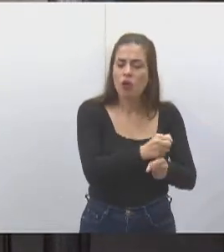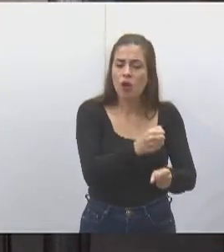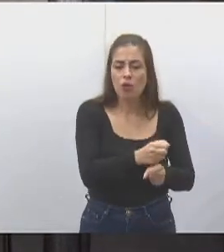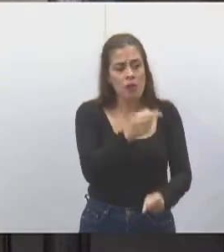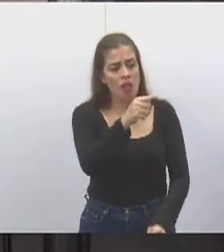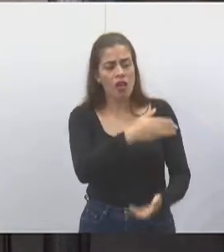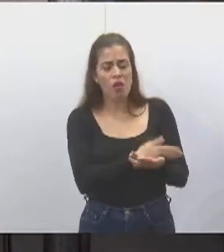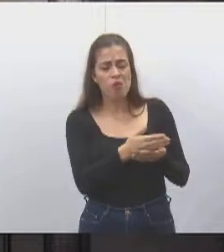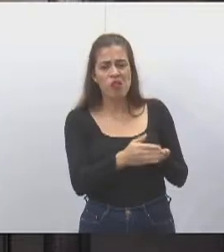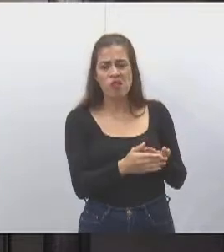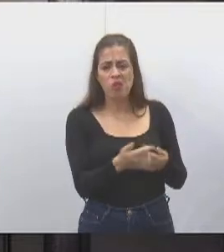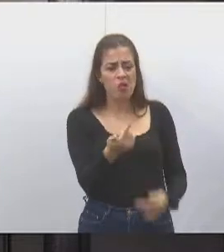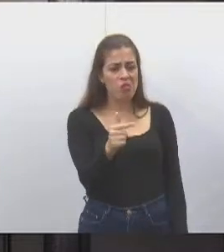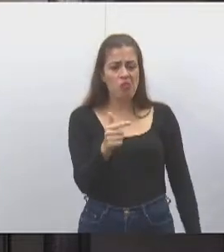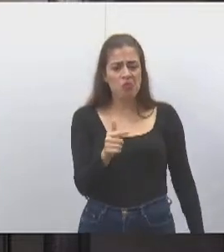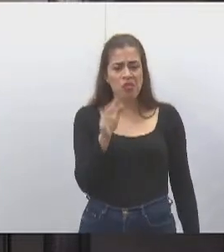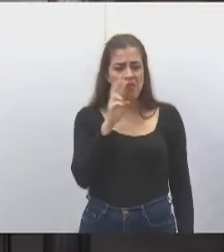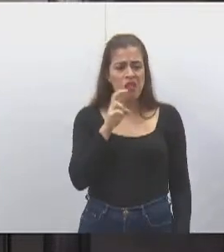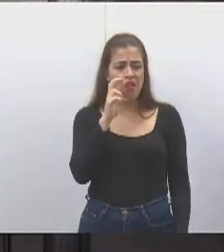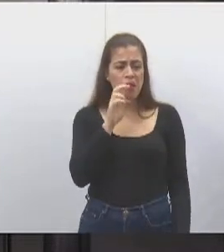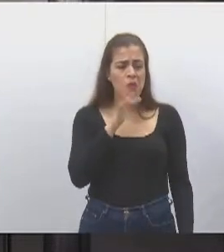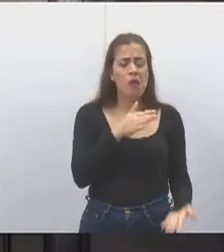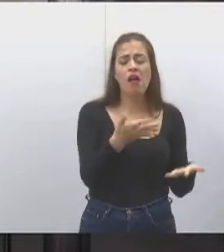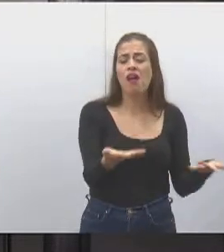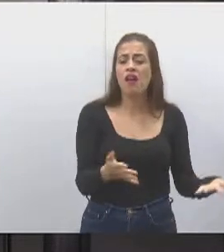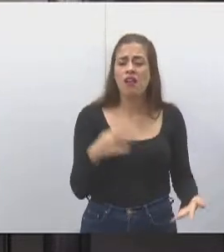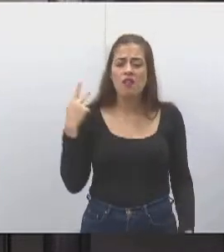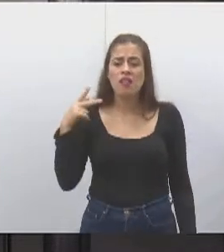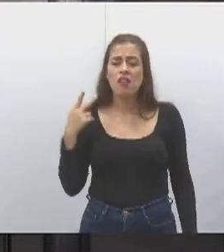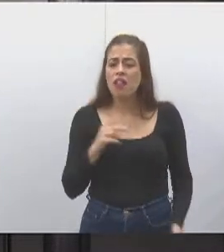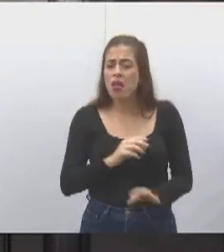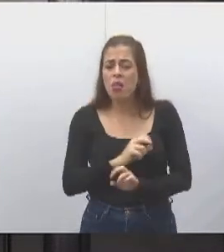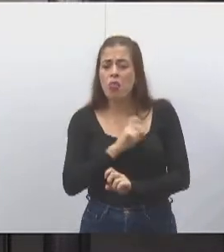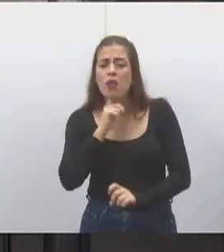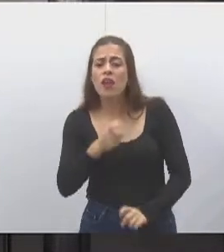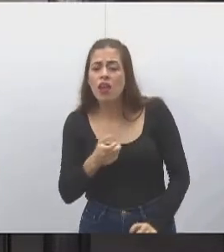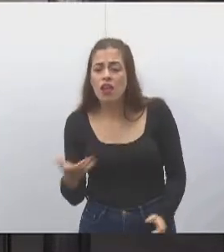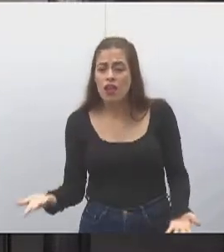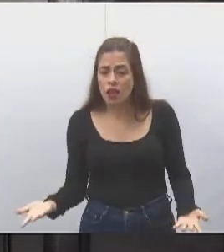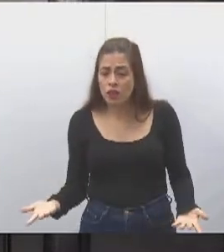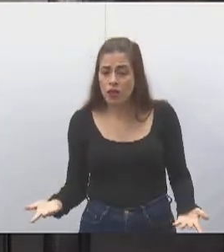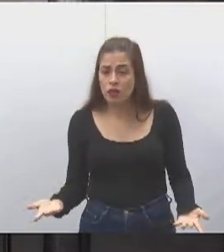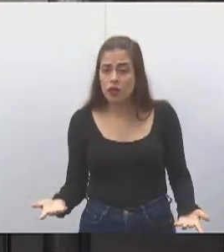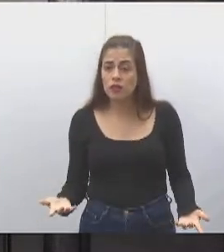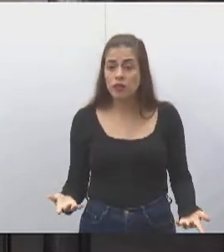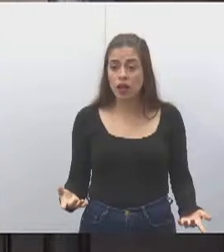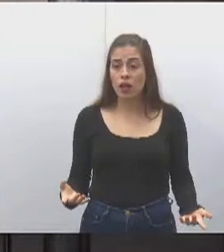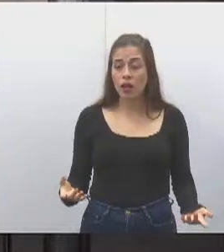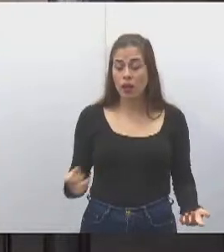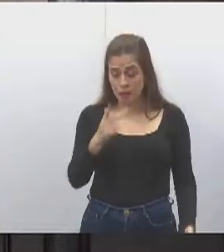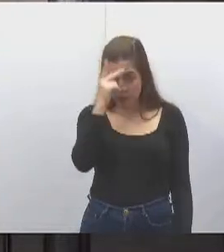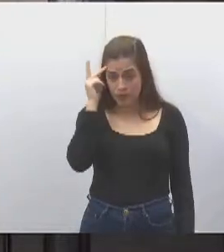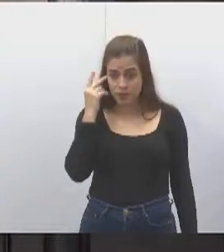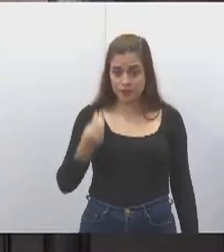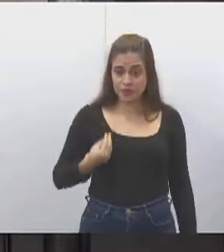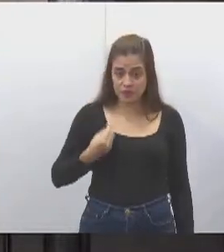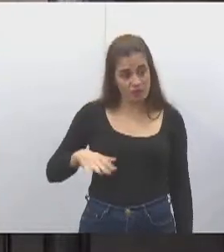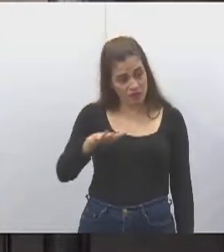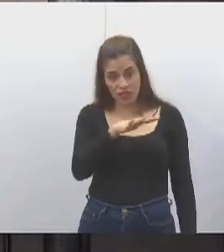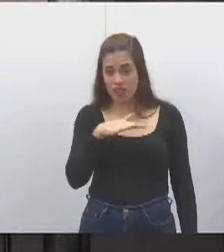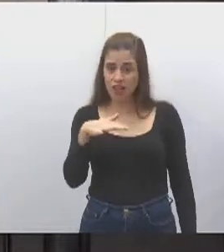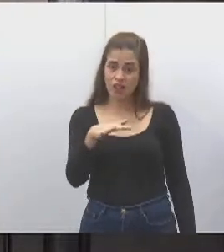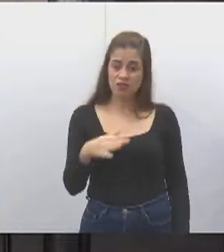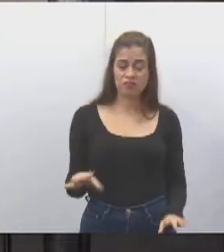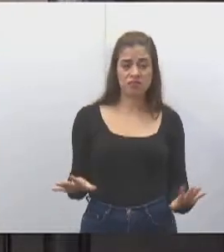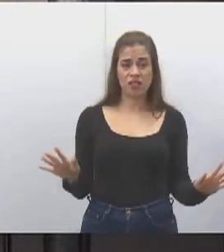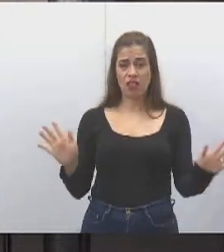começou, não tem nenhum vereador para olhar as obras. Aí o cidadão do Irajá e do Ijau